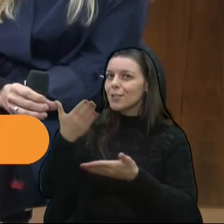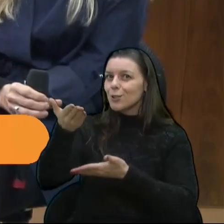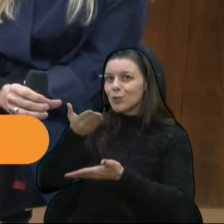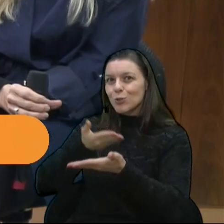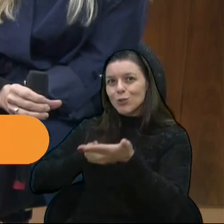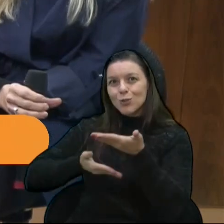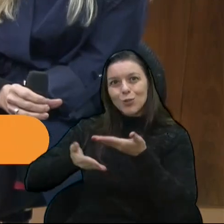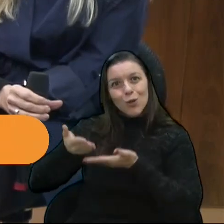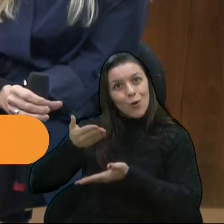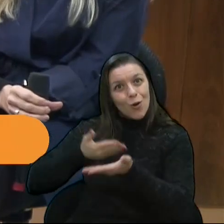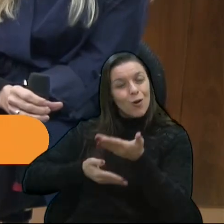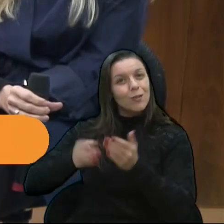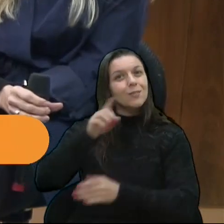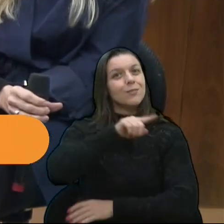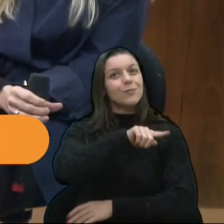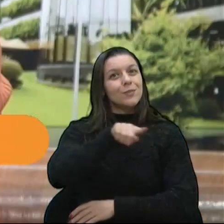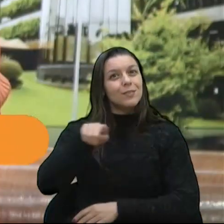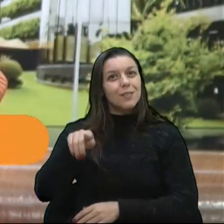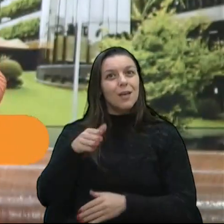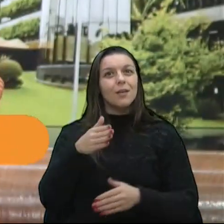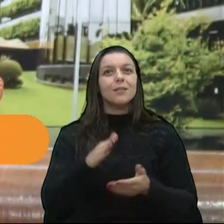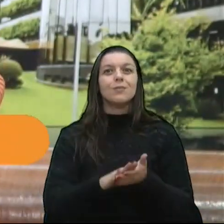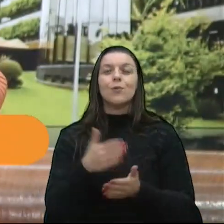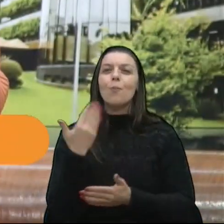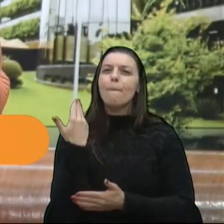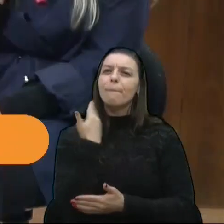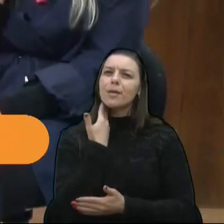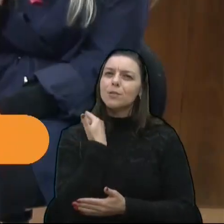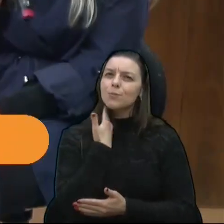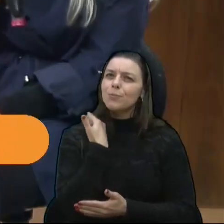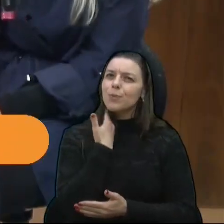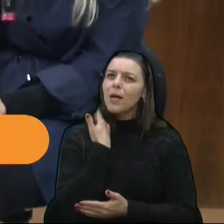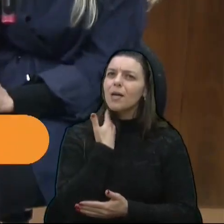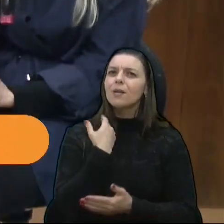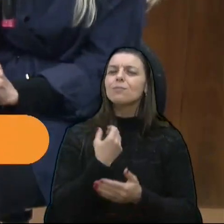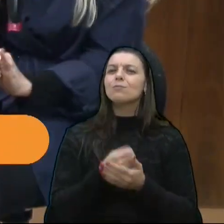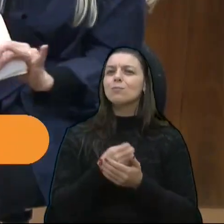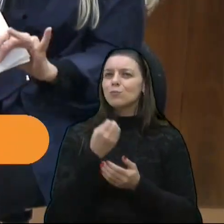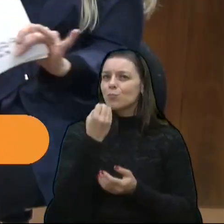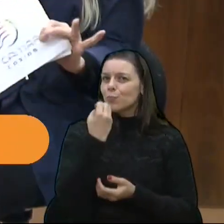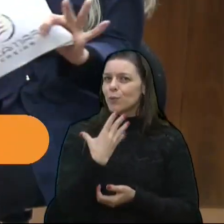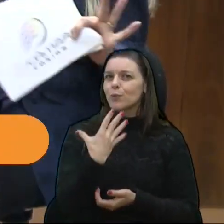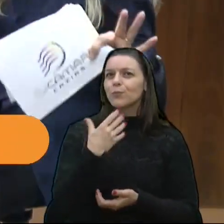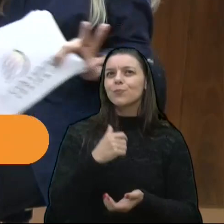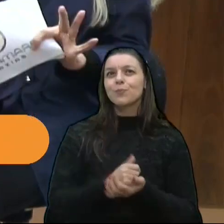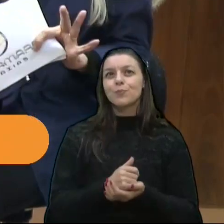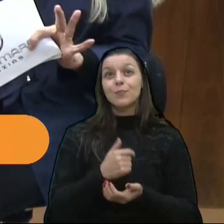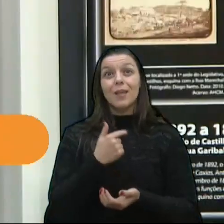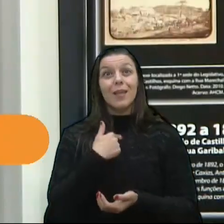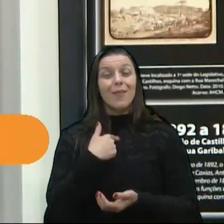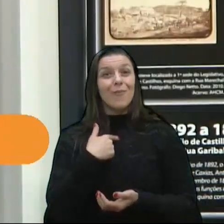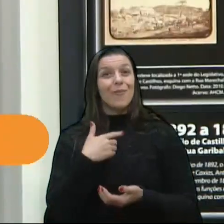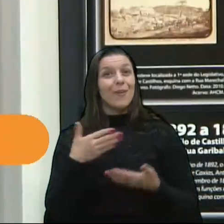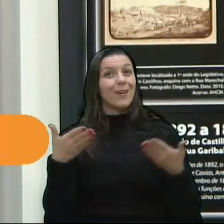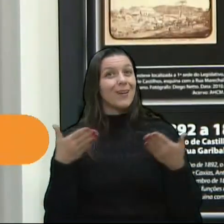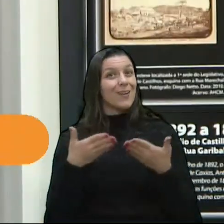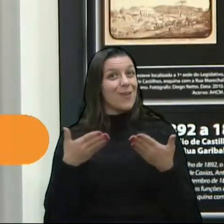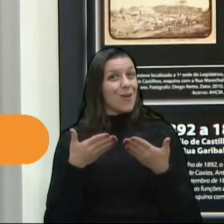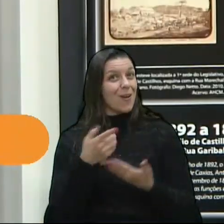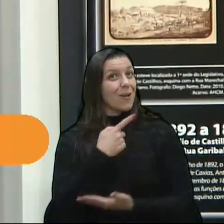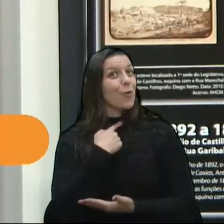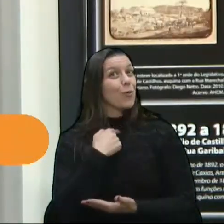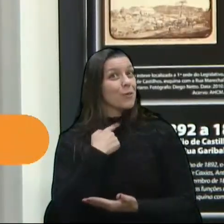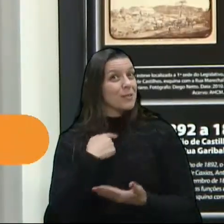teve aqui com vocês. Foi um bate-papo com certeza muito produtivo, né, Vânia? Foi, eu até agora gostei desse fechamento, assim,